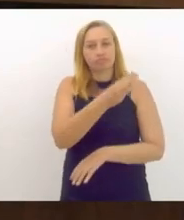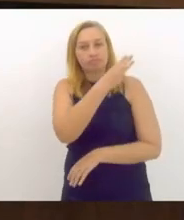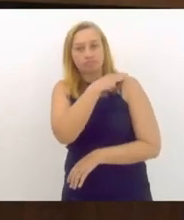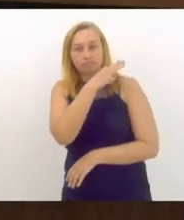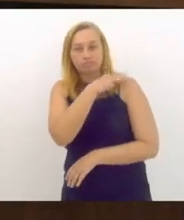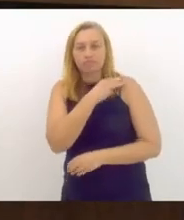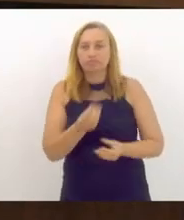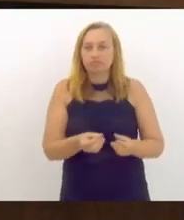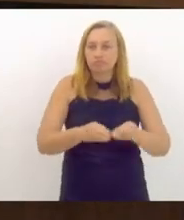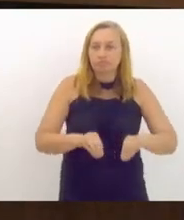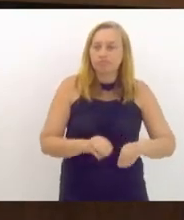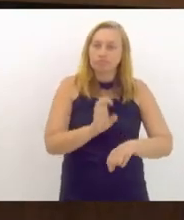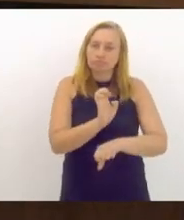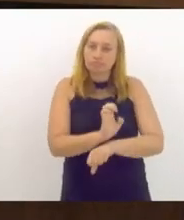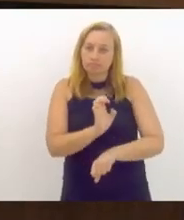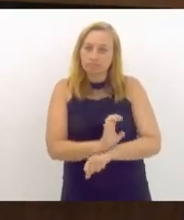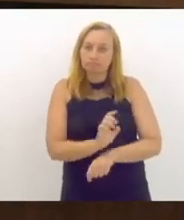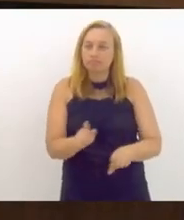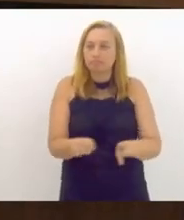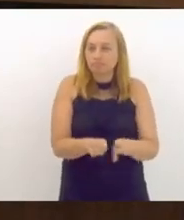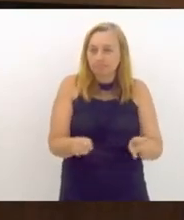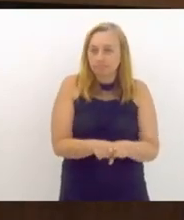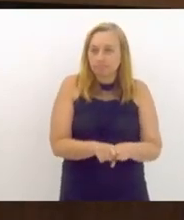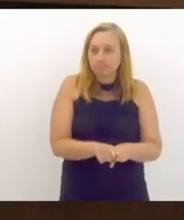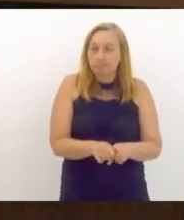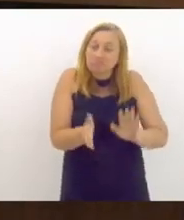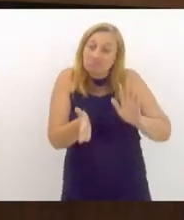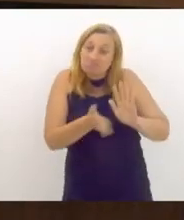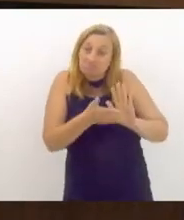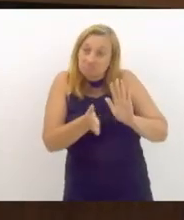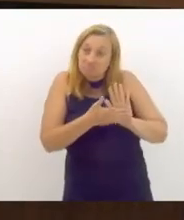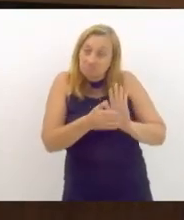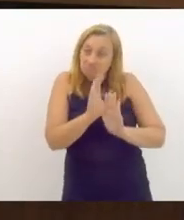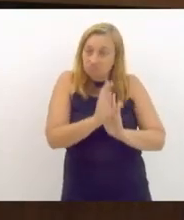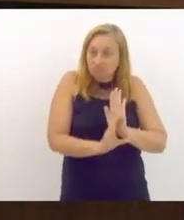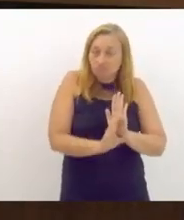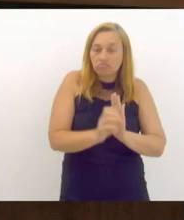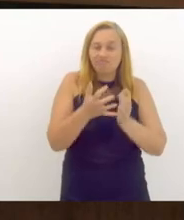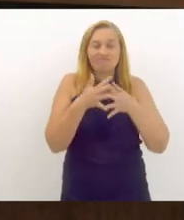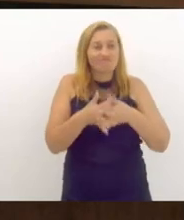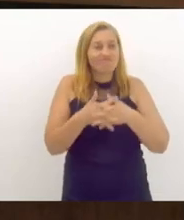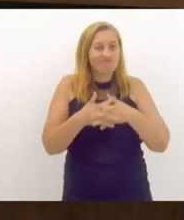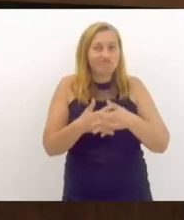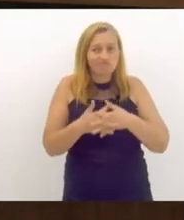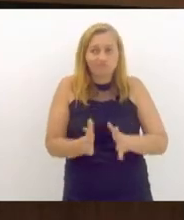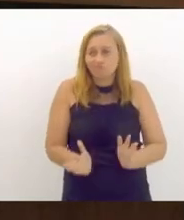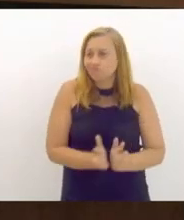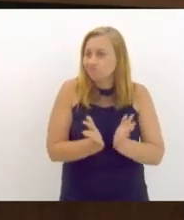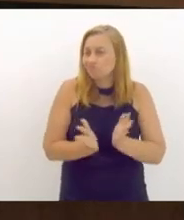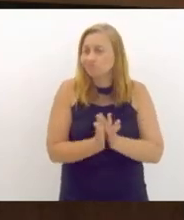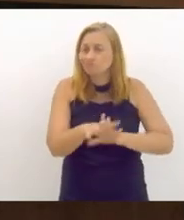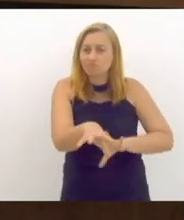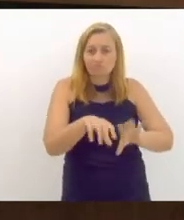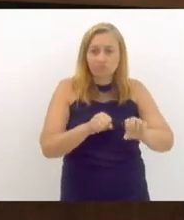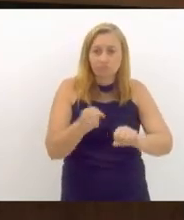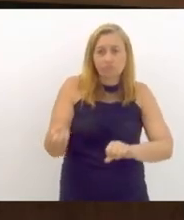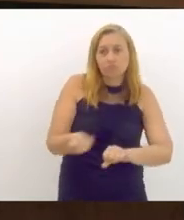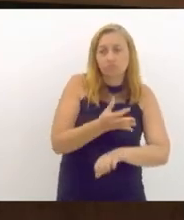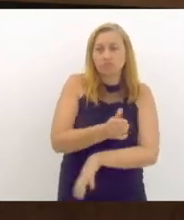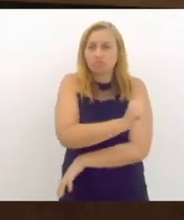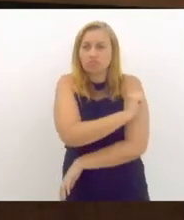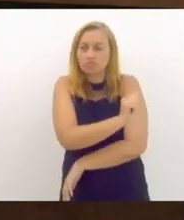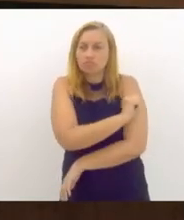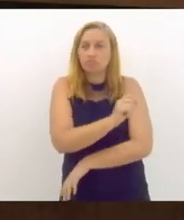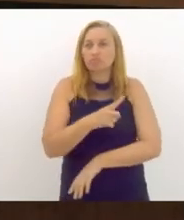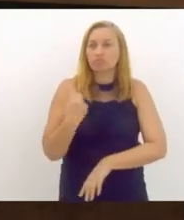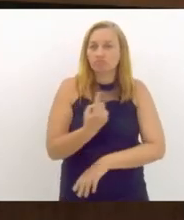rede estadual, com uma proposta curricular muito confusa, que está empobrecendo a formação dos nossos estudantes, e a